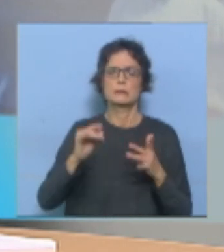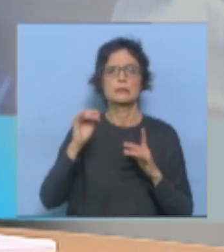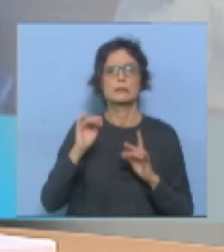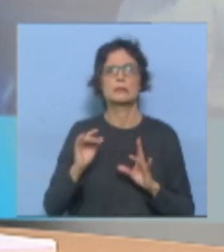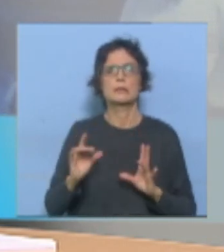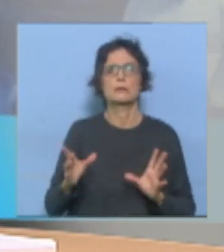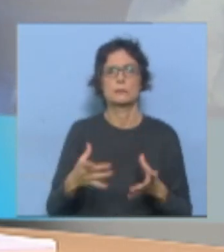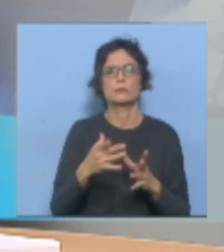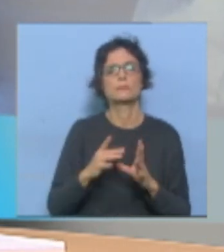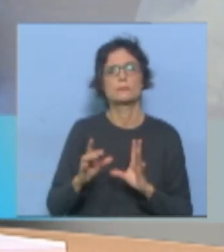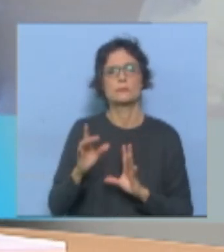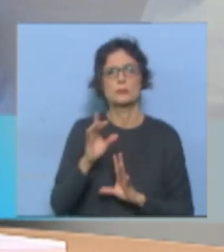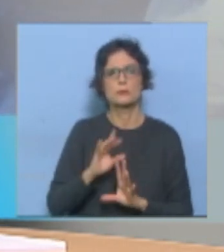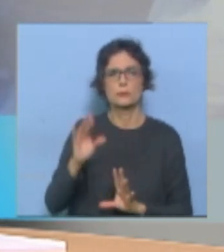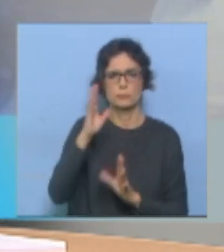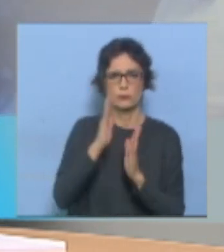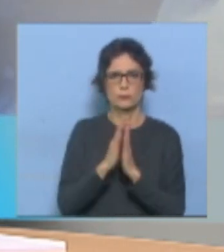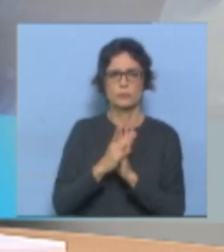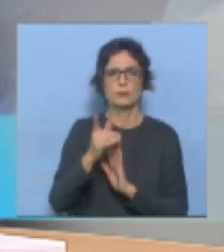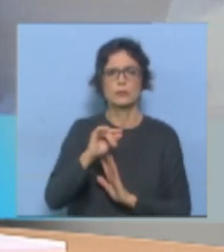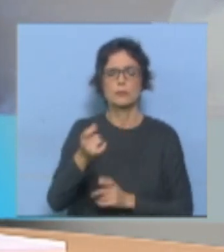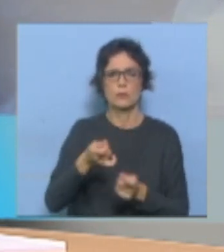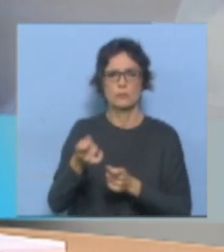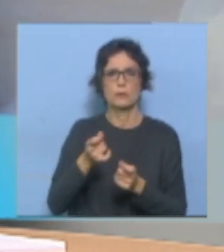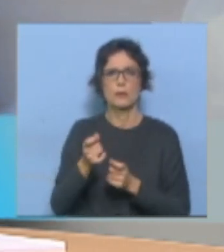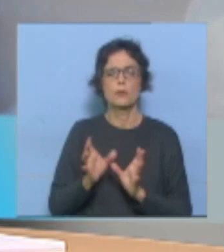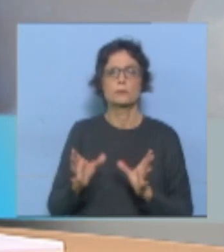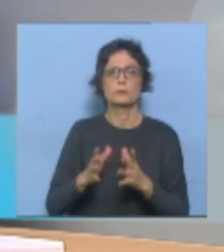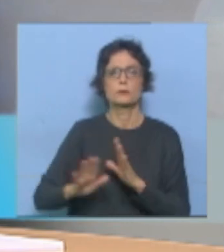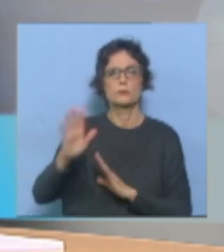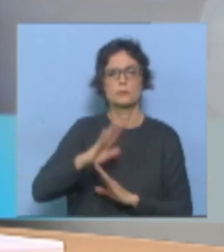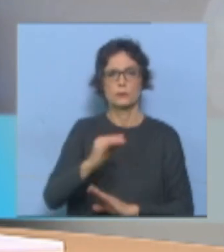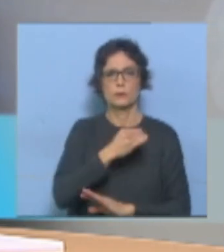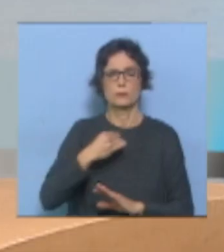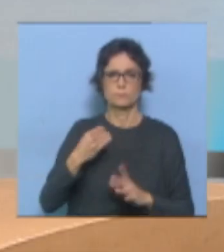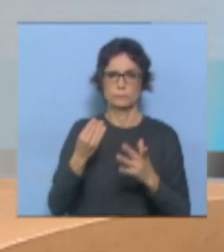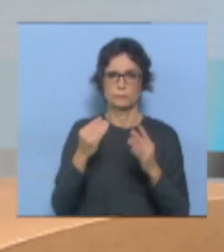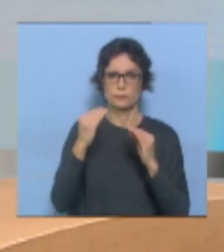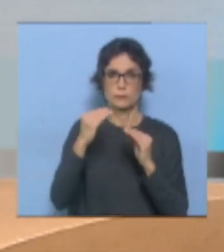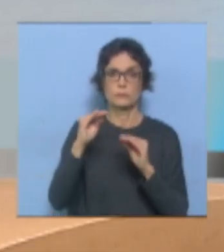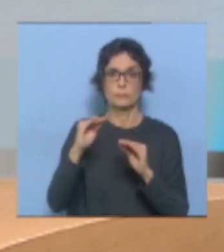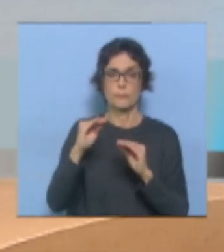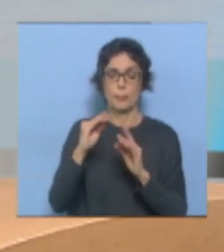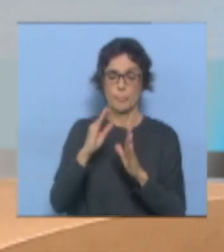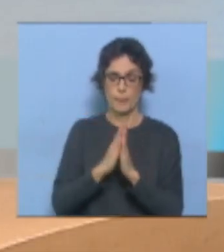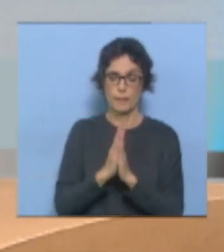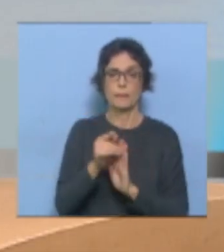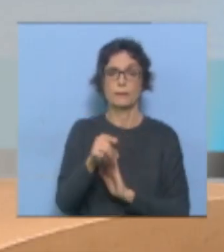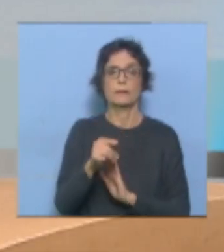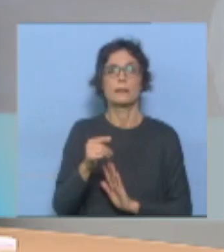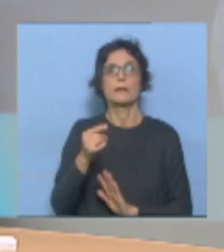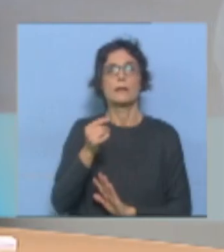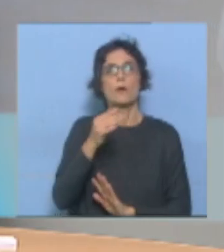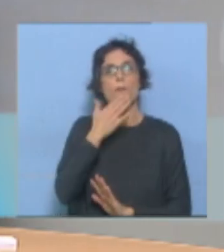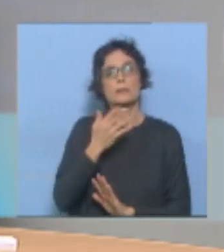Mobilidade Humana, mas também o coordenador da Comissão Nacional da Pastoral da Saúde. Muito boa tarde. Obrigado por estar entre nós aqui no programa